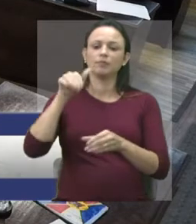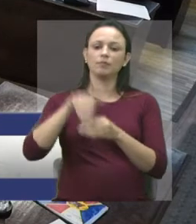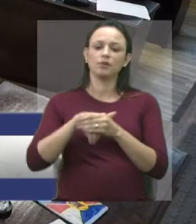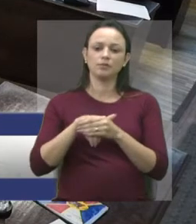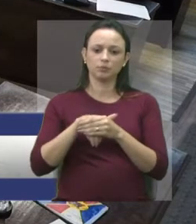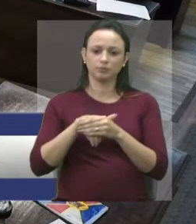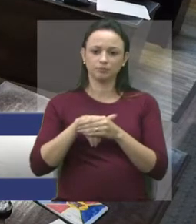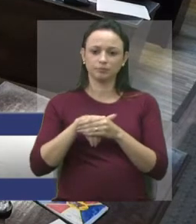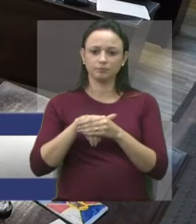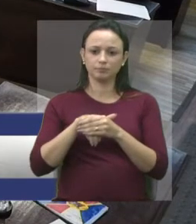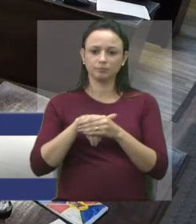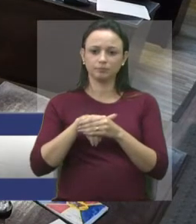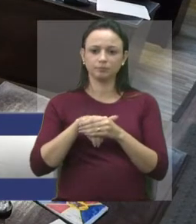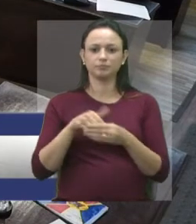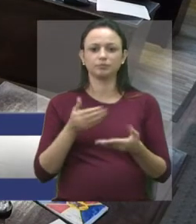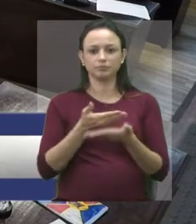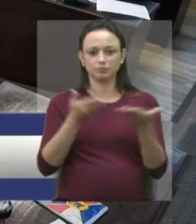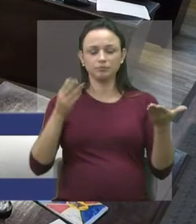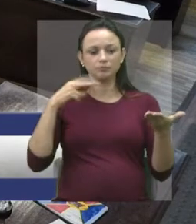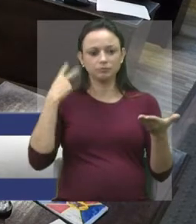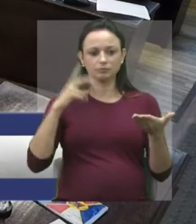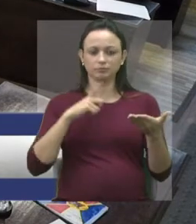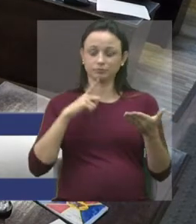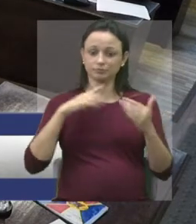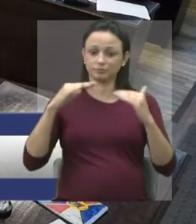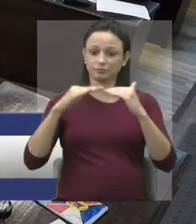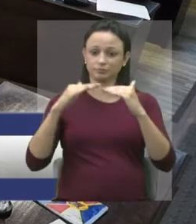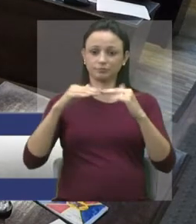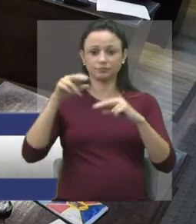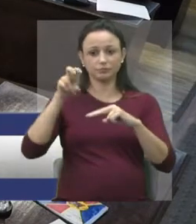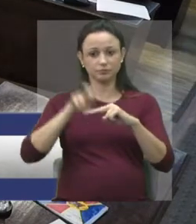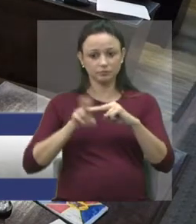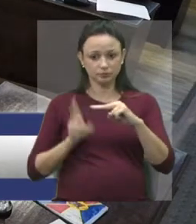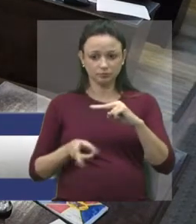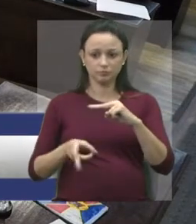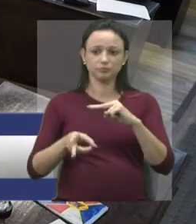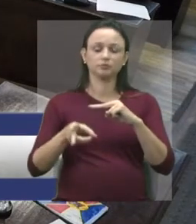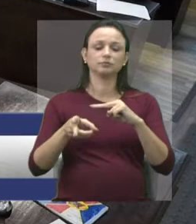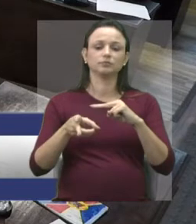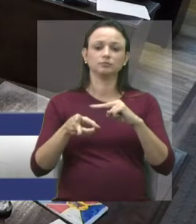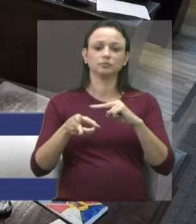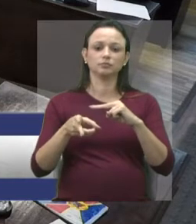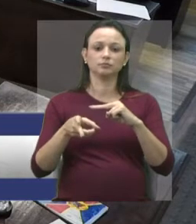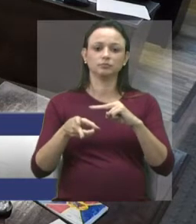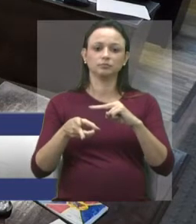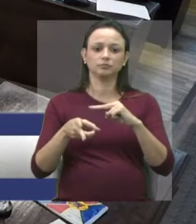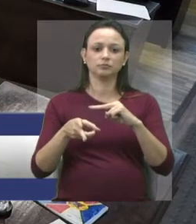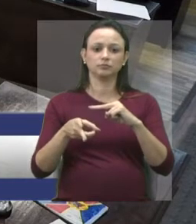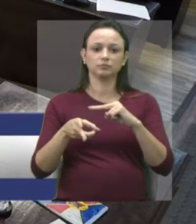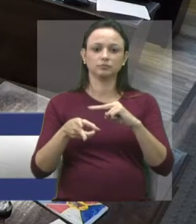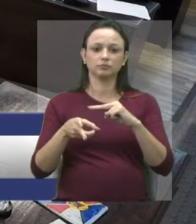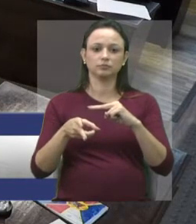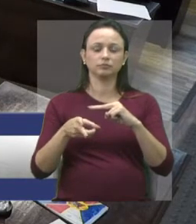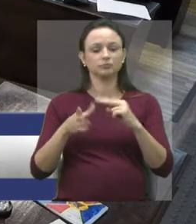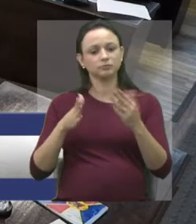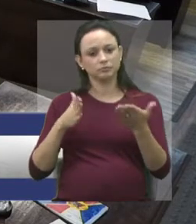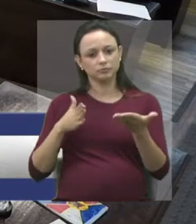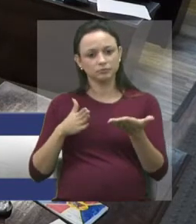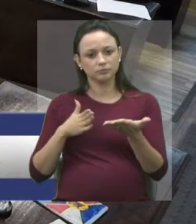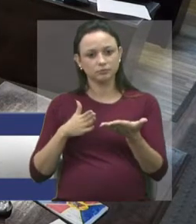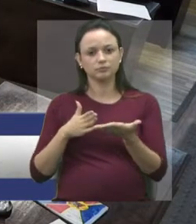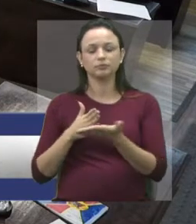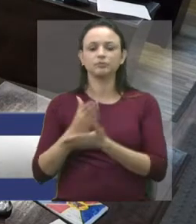votação. Os senhores vereadores que estiverem de acordo, permaneçam como estão. Aprovado o